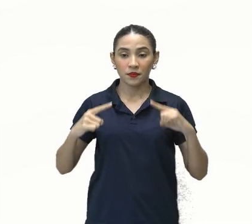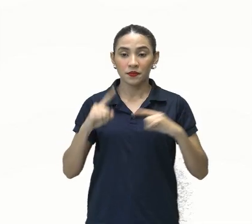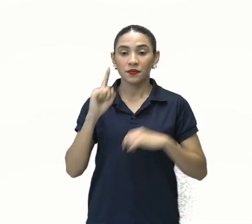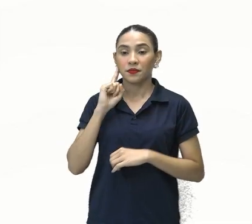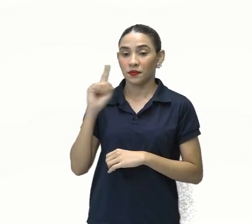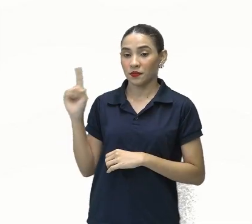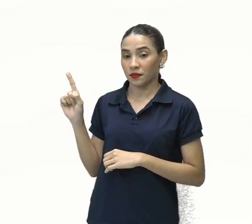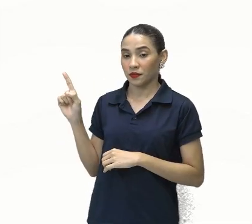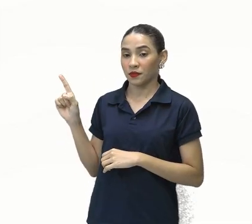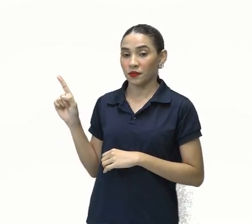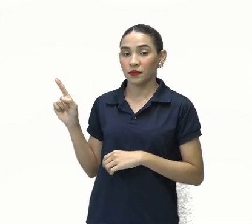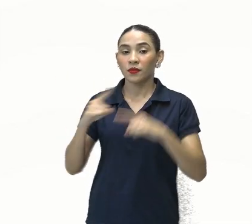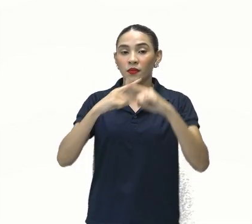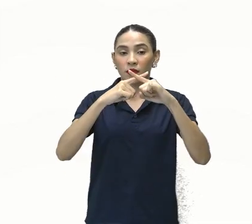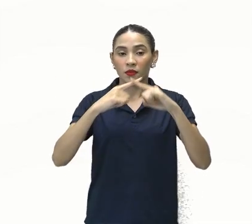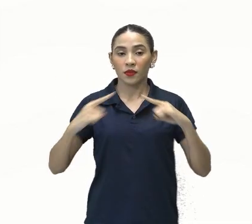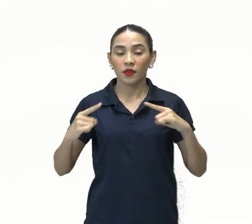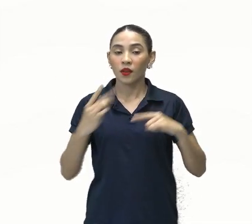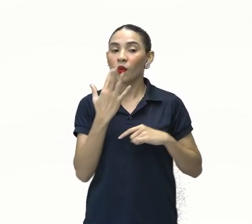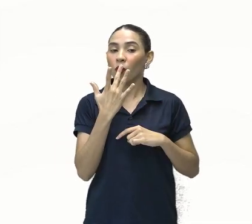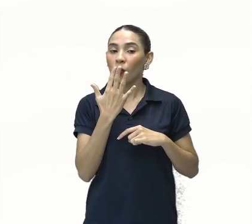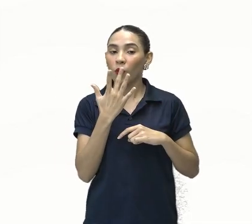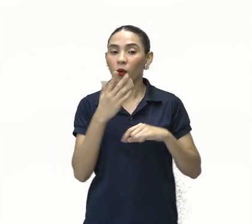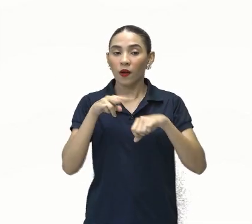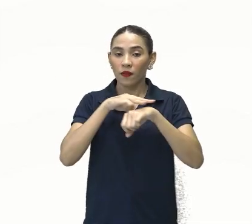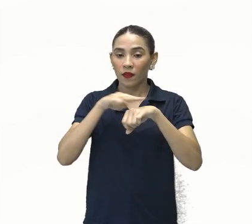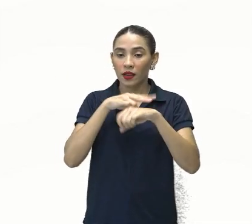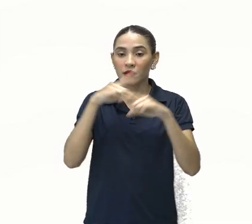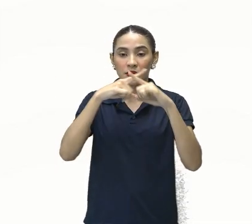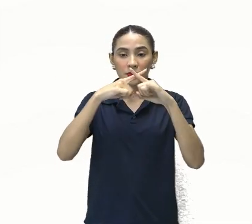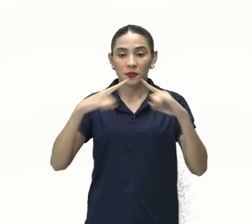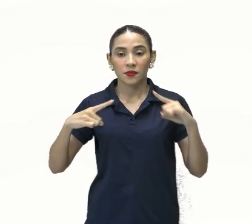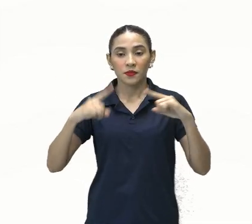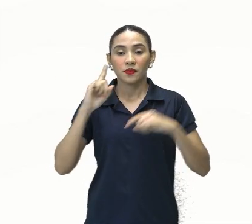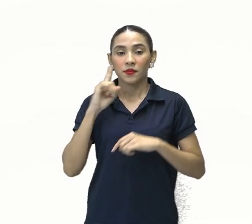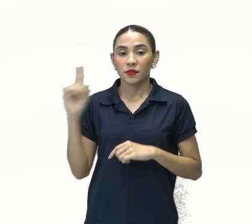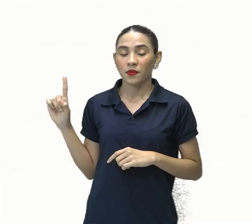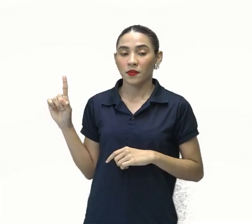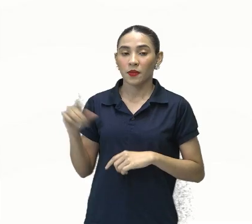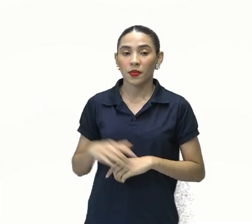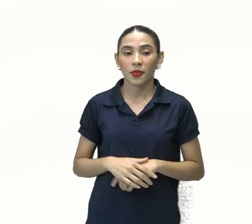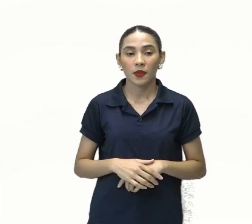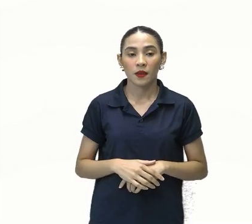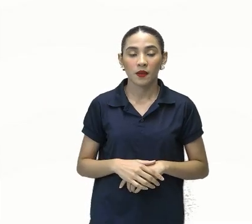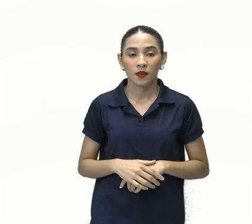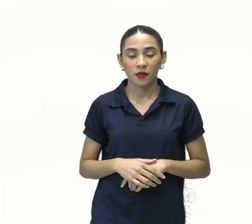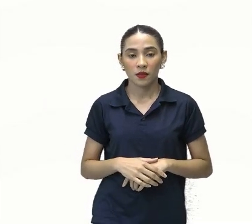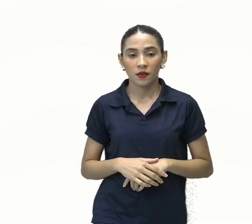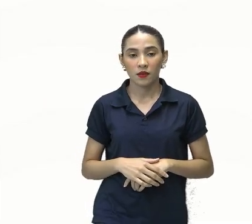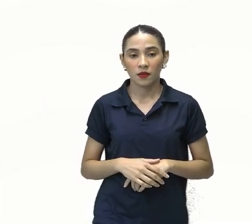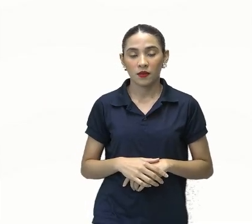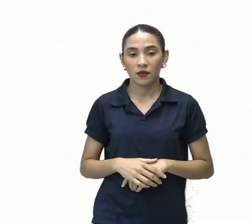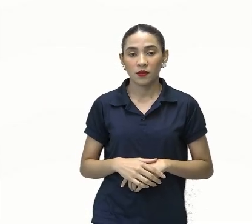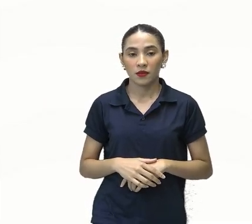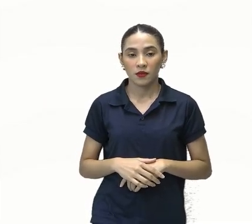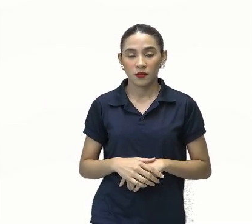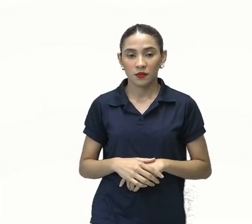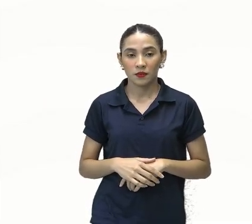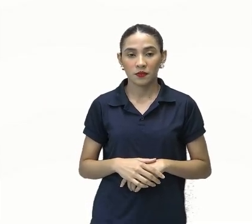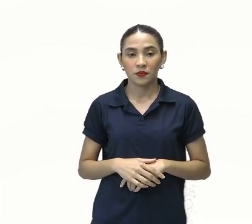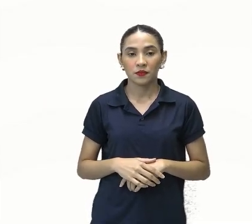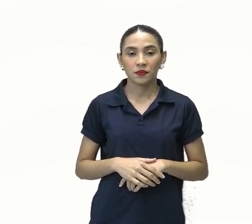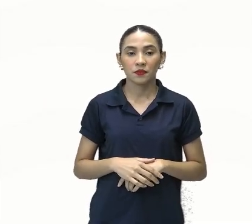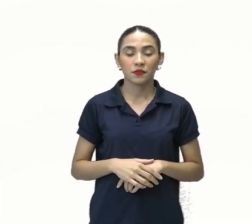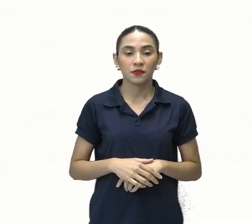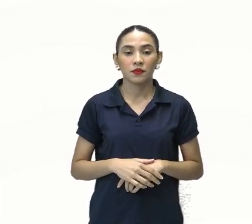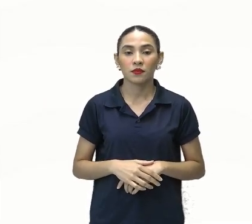multiplicação dos extremos e multiplicação dos meios, né? Dos meios pelos